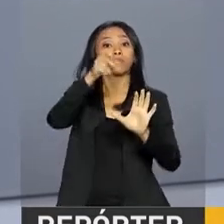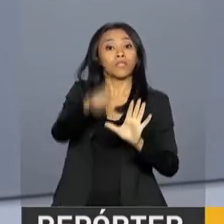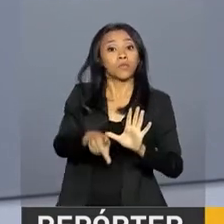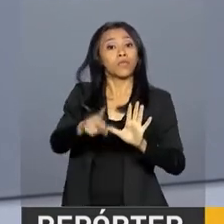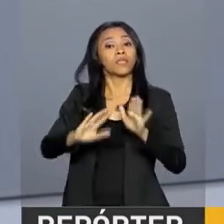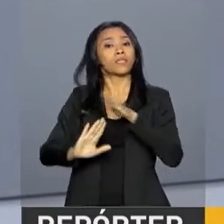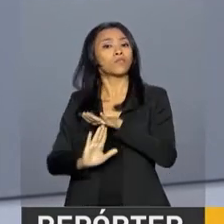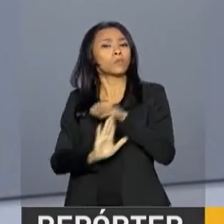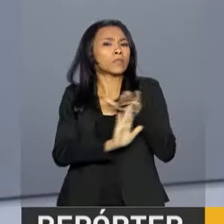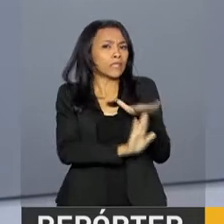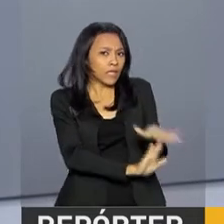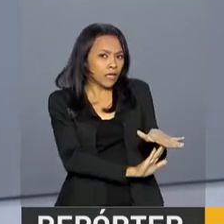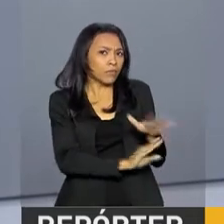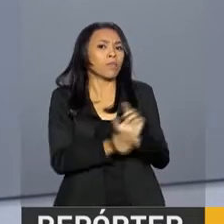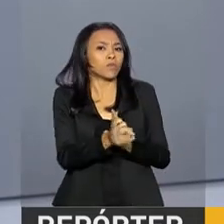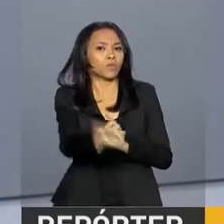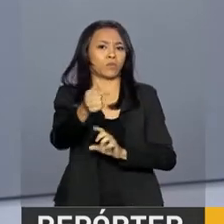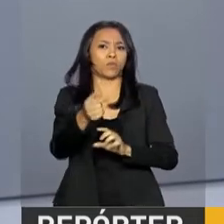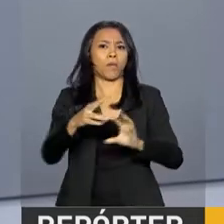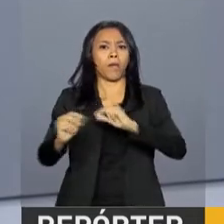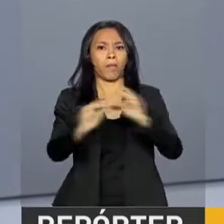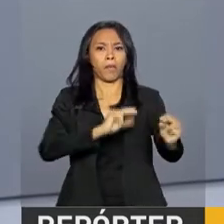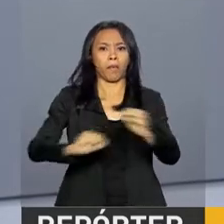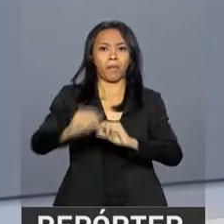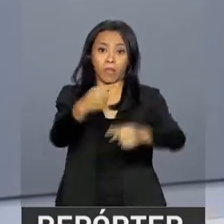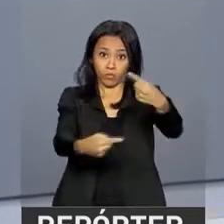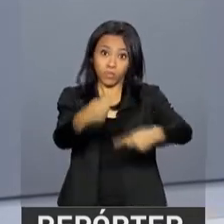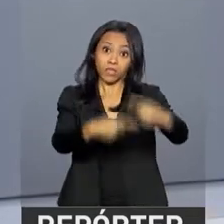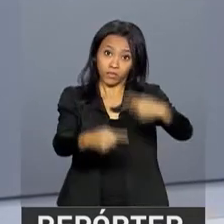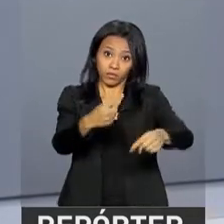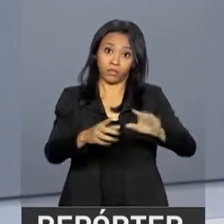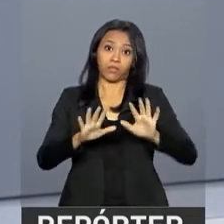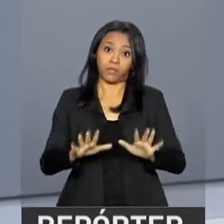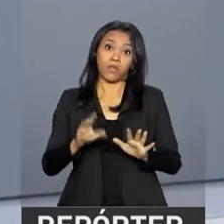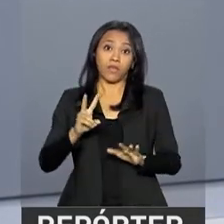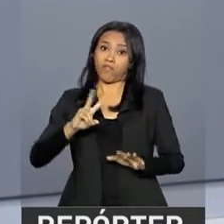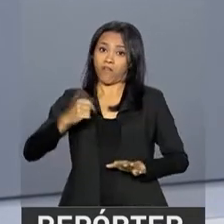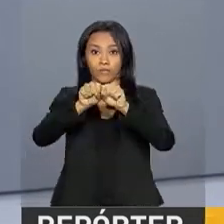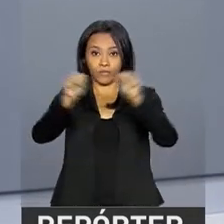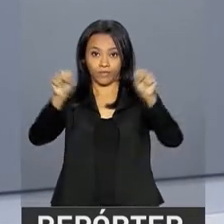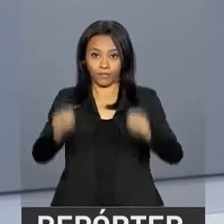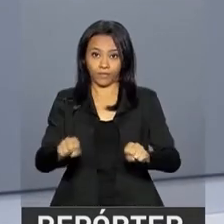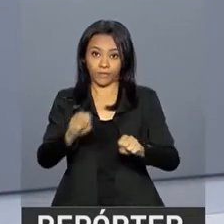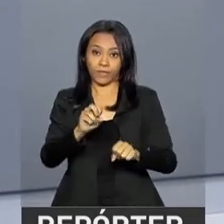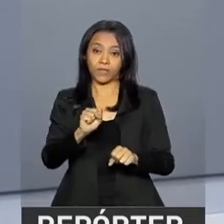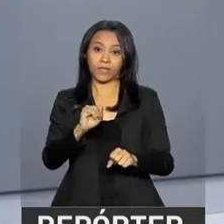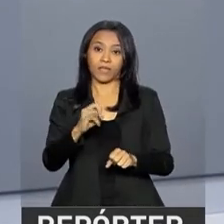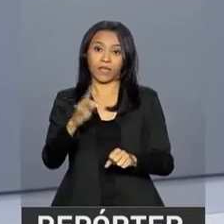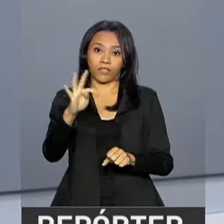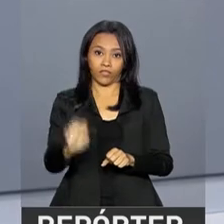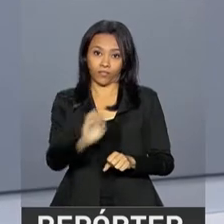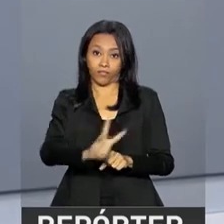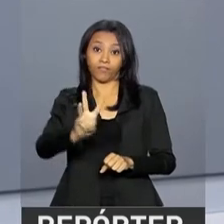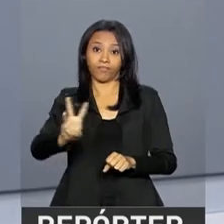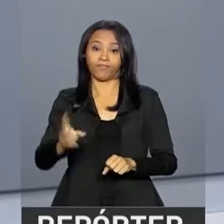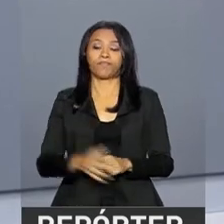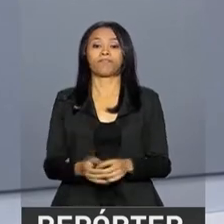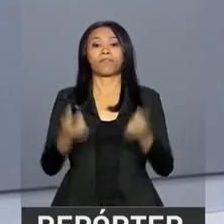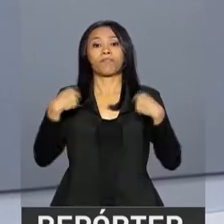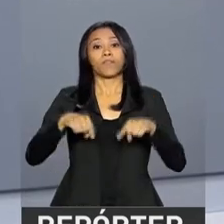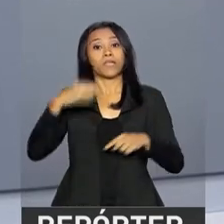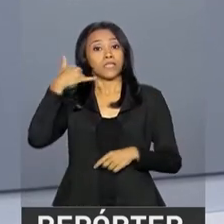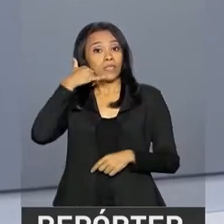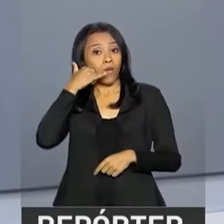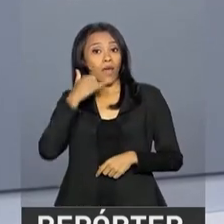mas não saiu da pauta política do país. Ele também disse que não será candidato à reeleição. Usuários de celulares piratas